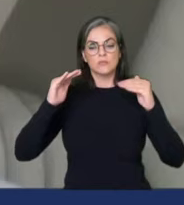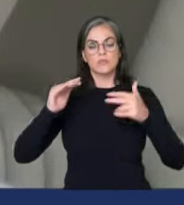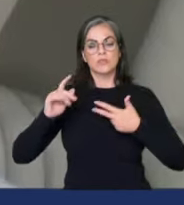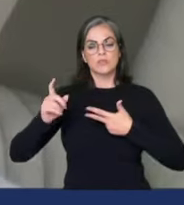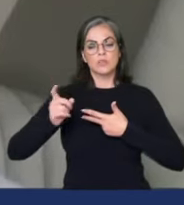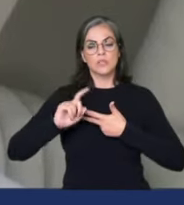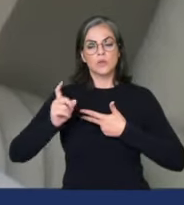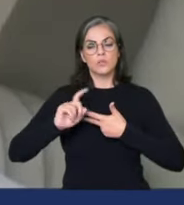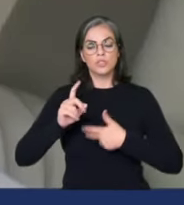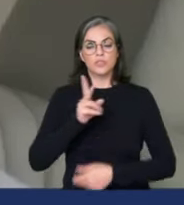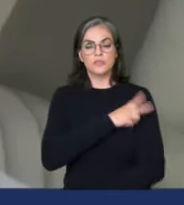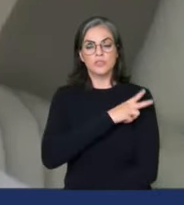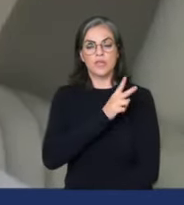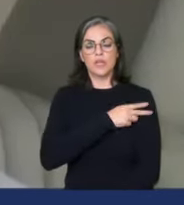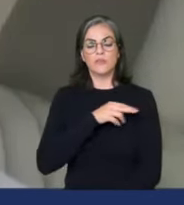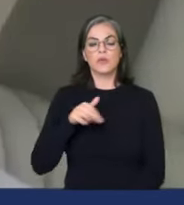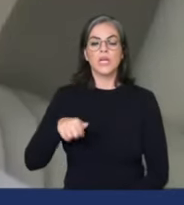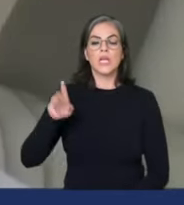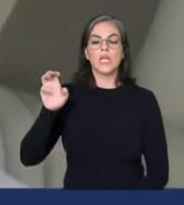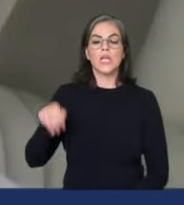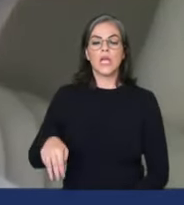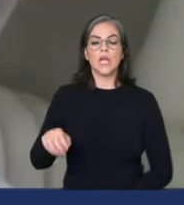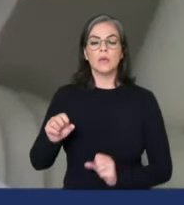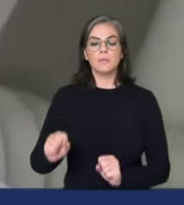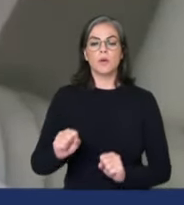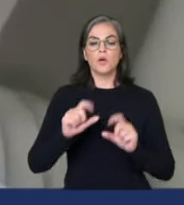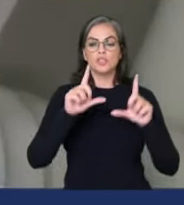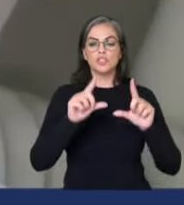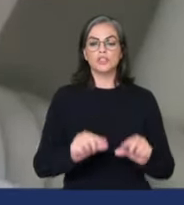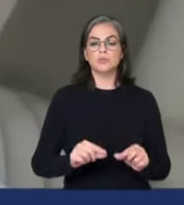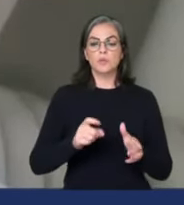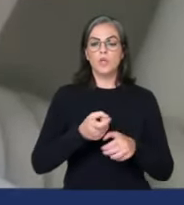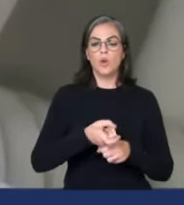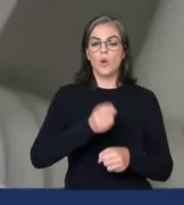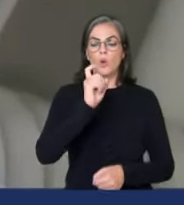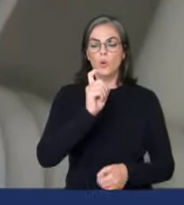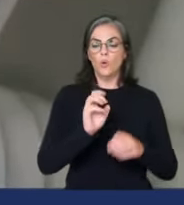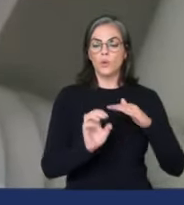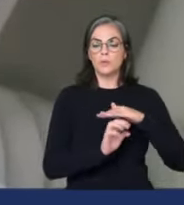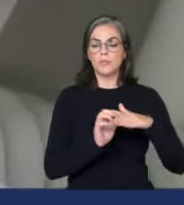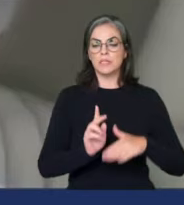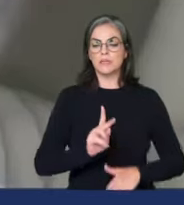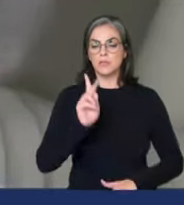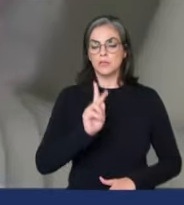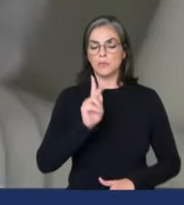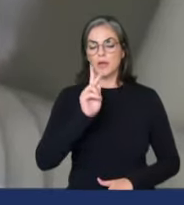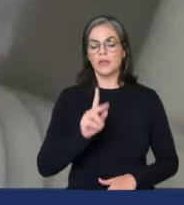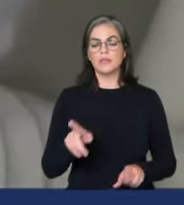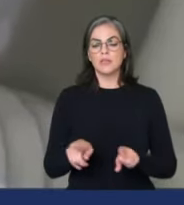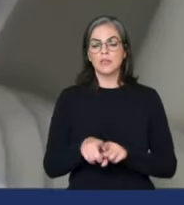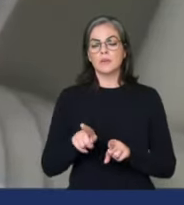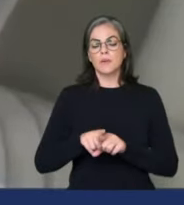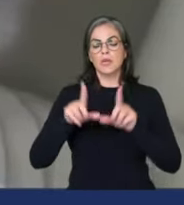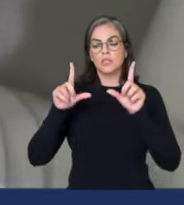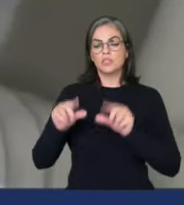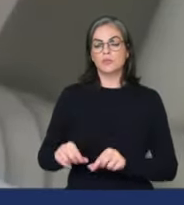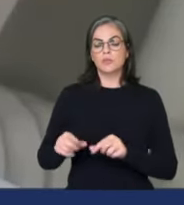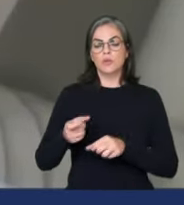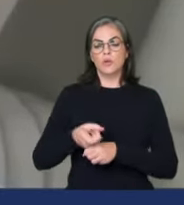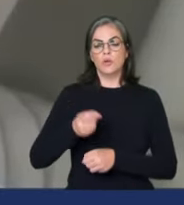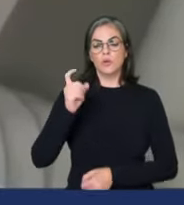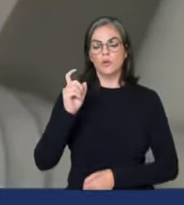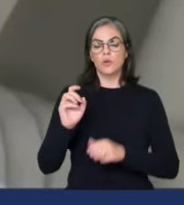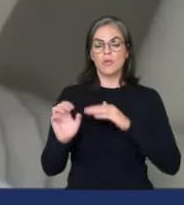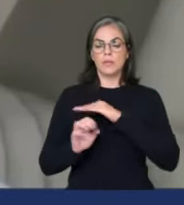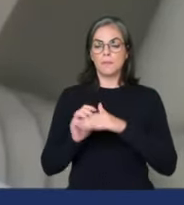Quem pode reduzir o lucro da Petrobras e o lucro das empresas petrolíferas